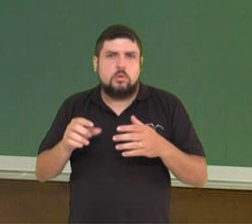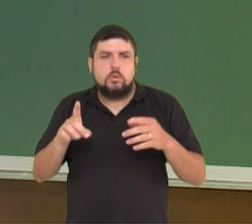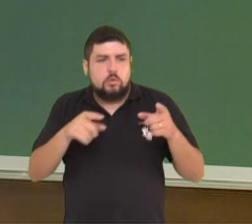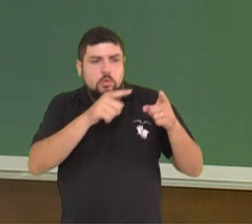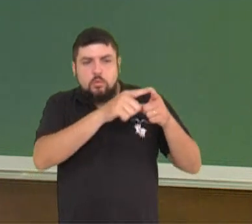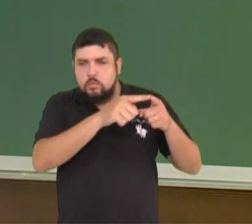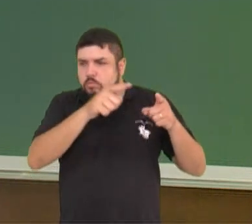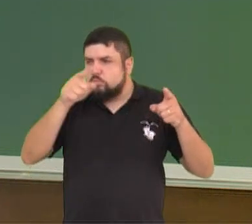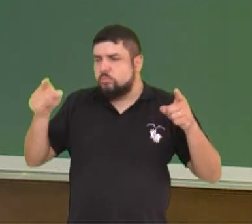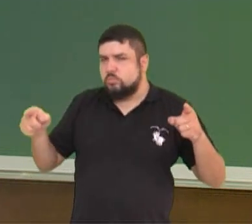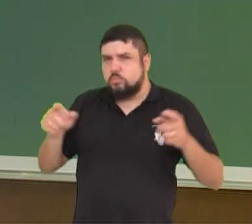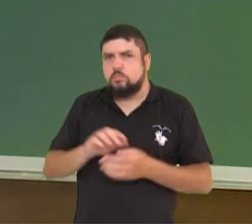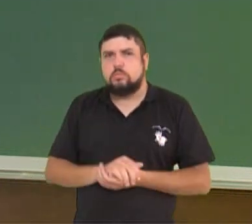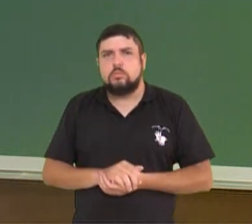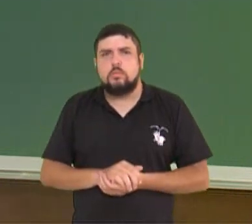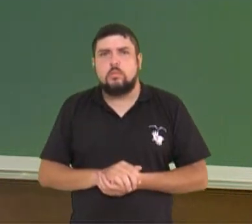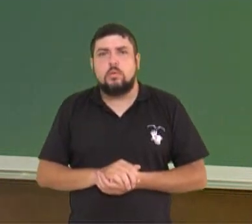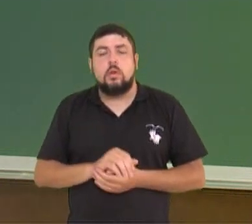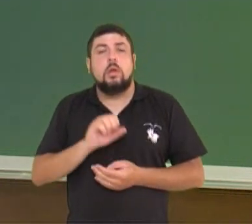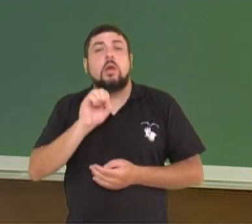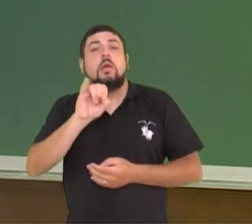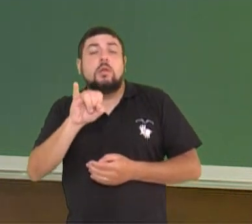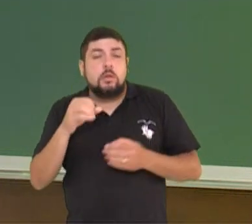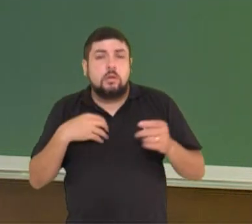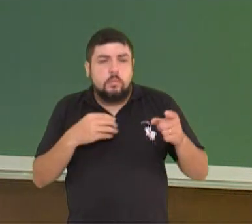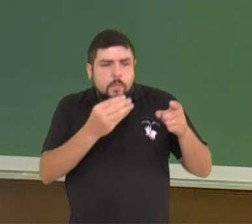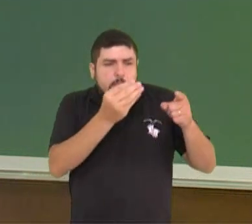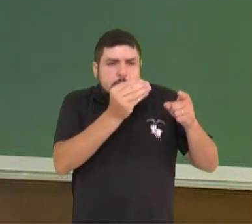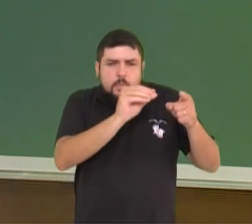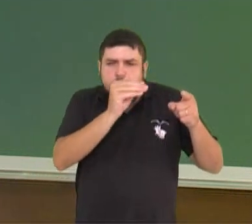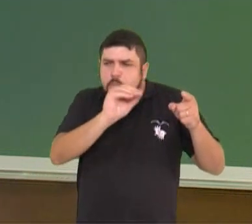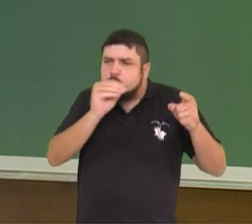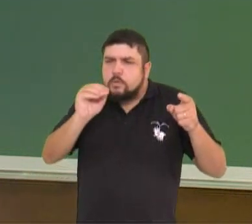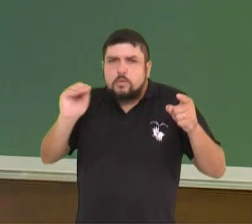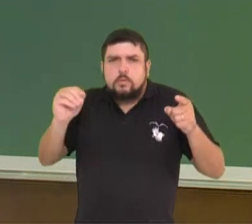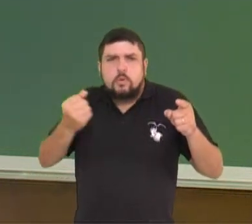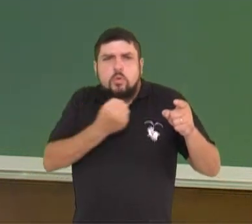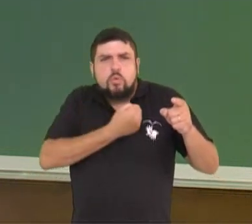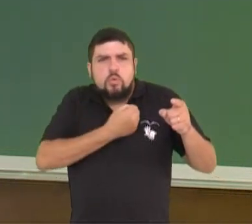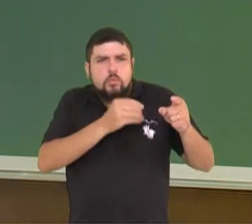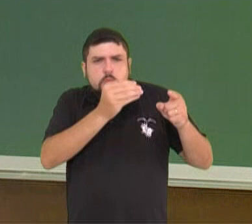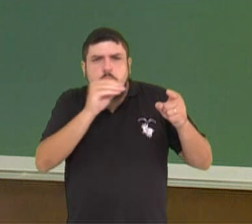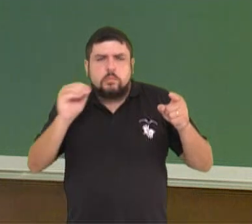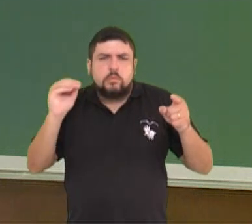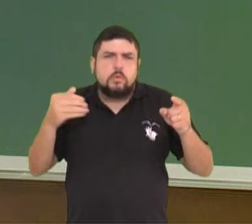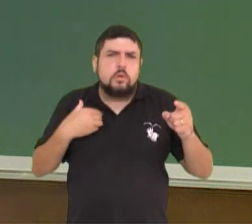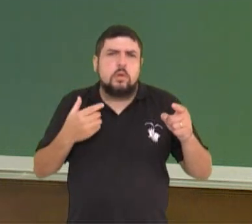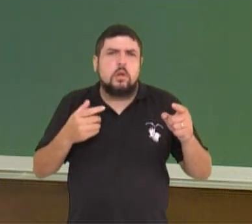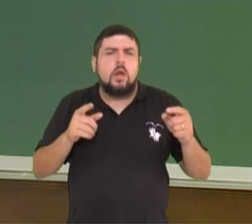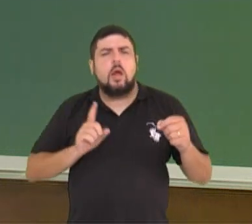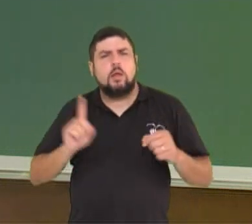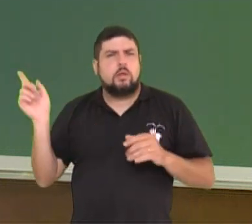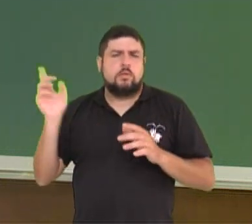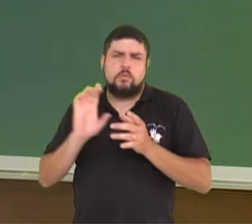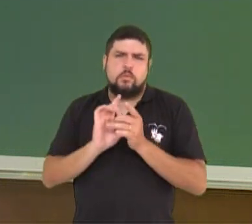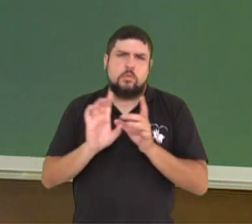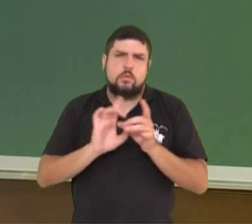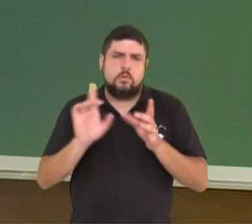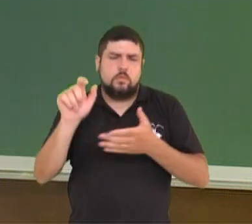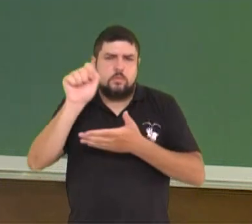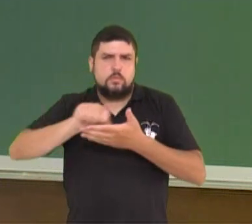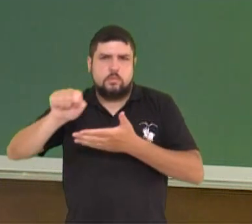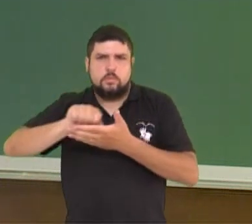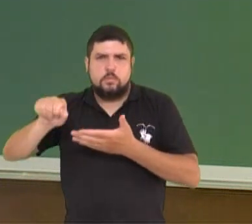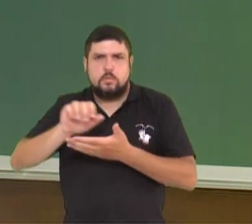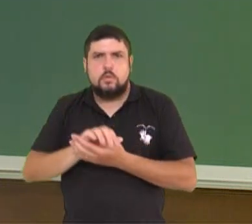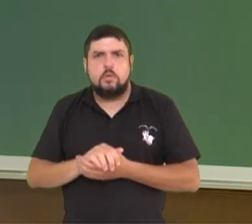ok? Caso fosse colocar mais valores ali no meio, seria interessante fazer uma espécie de escala, mas aqui não tem necessidade, tá? Então, vai de